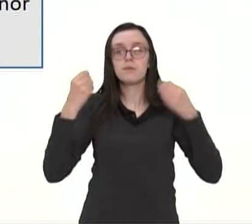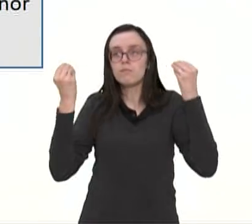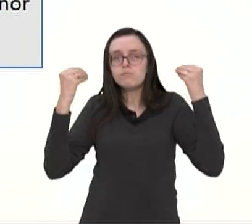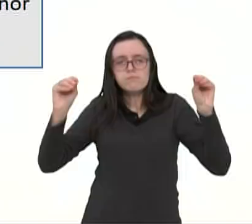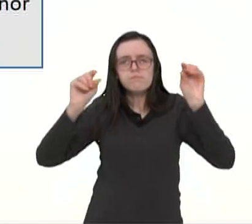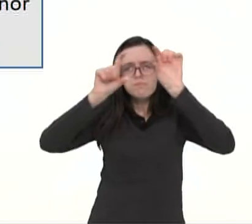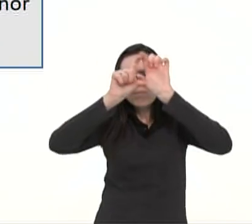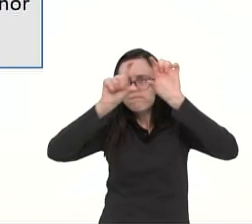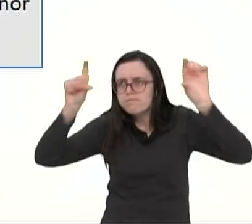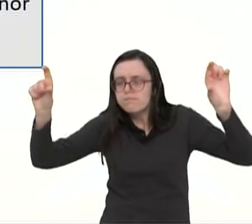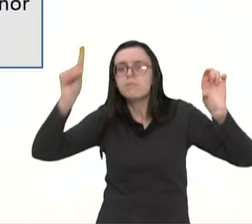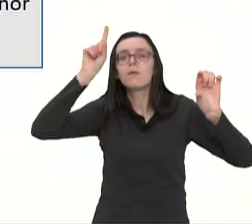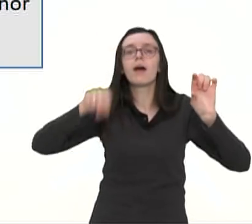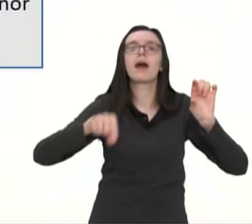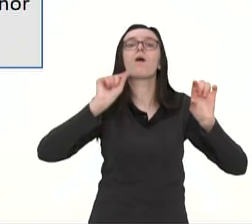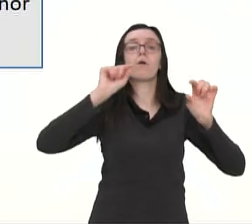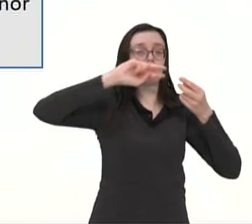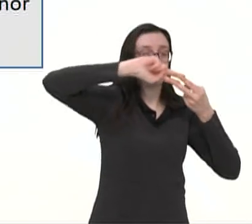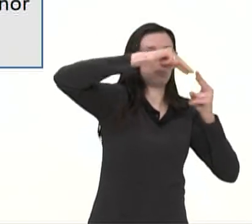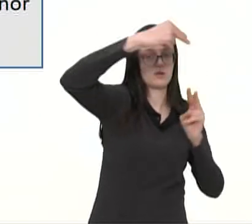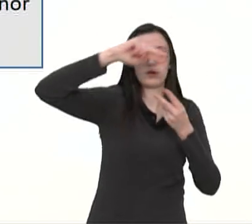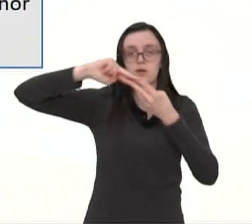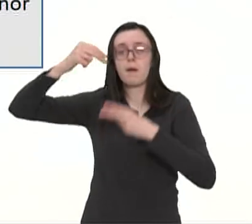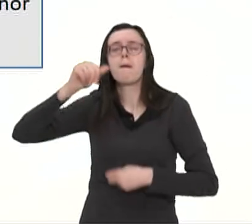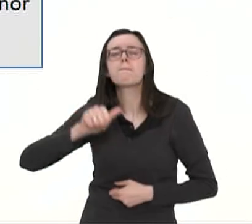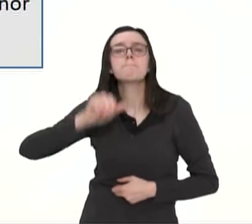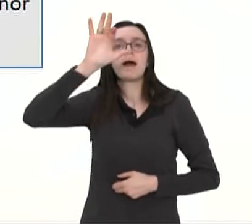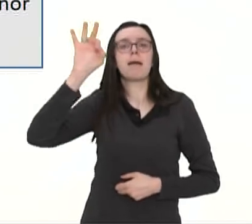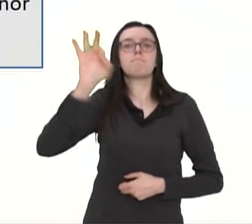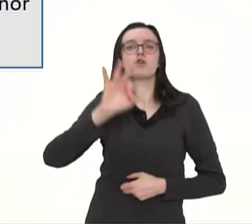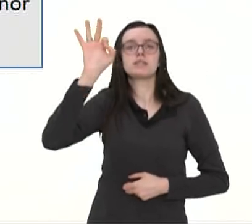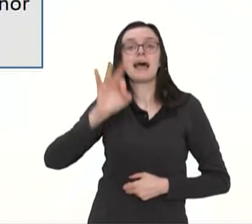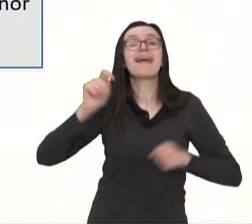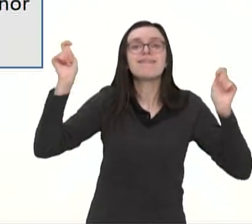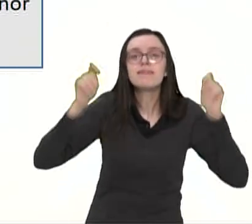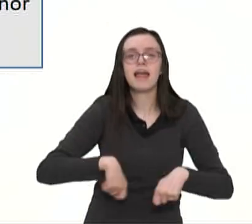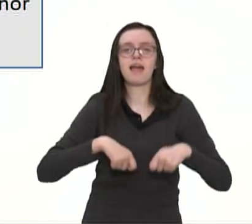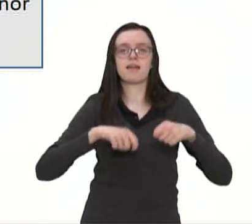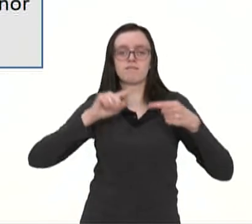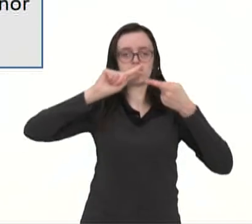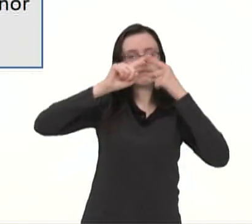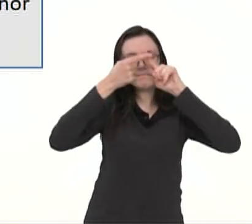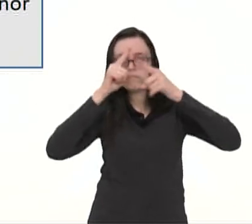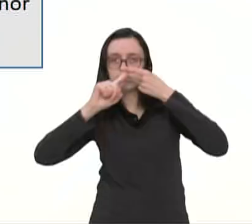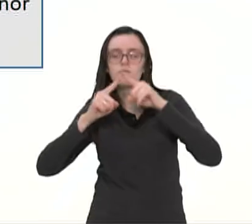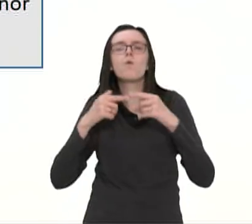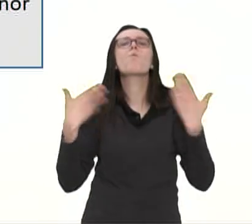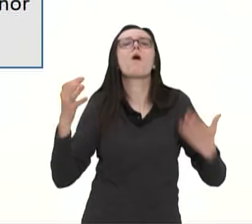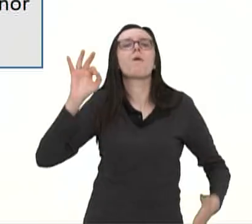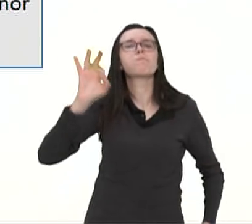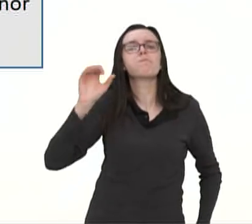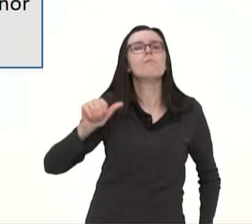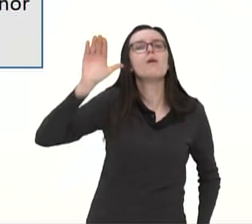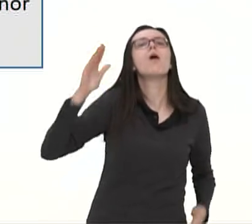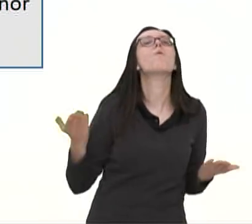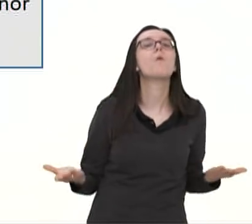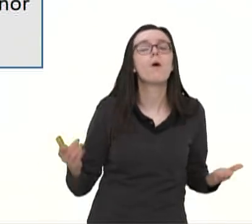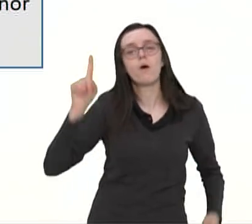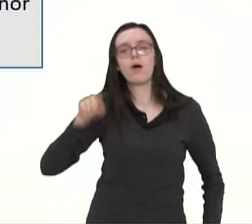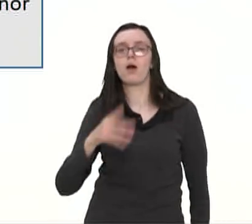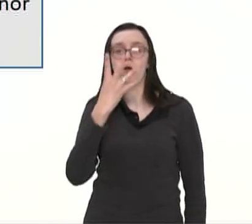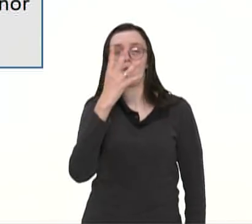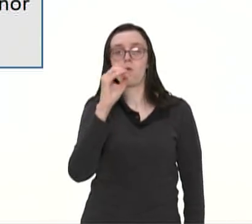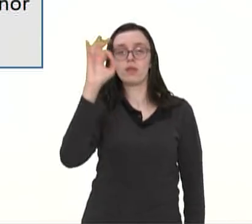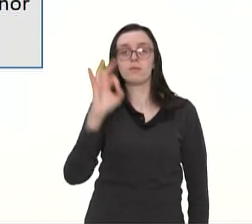no esquema os genes com as maiores taxas de recombinação primeiro. Qual que é a minha maior taxa de recombinação aqui?